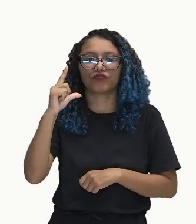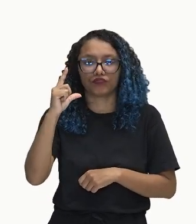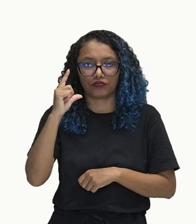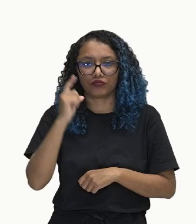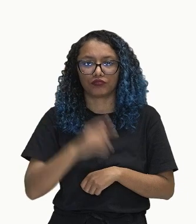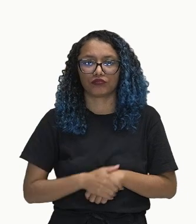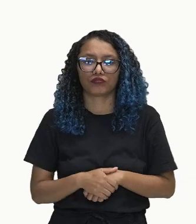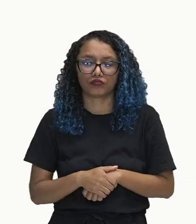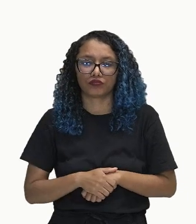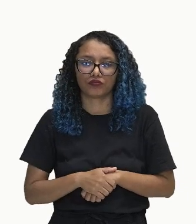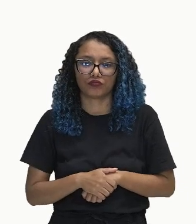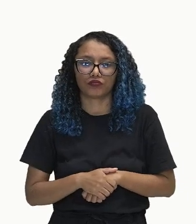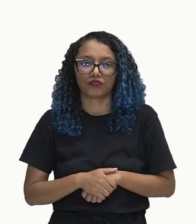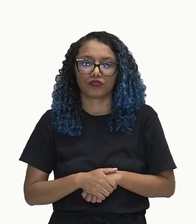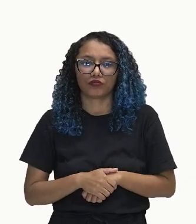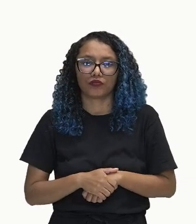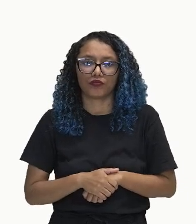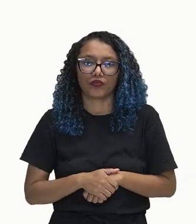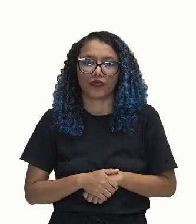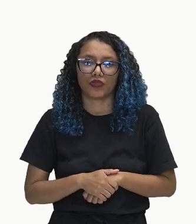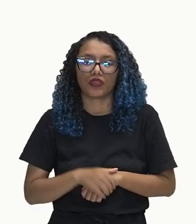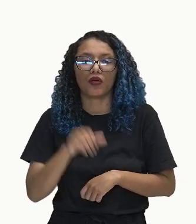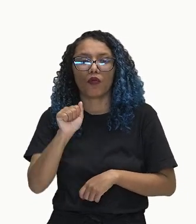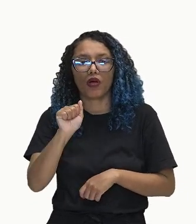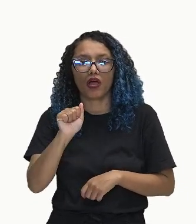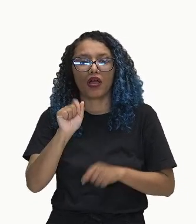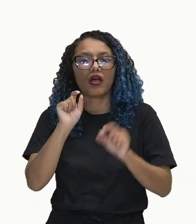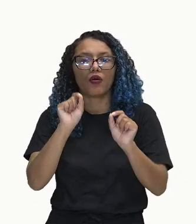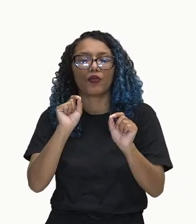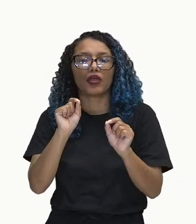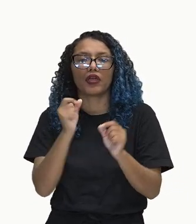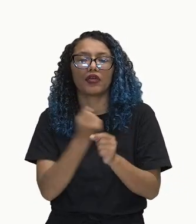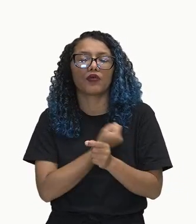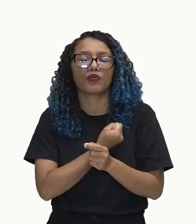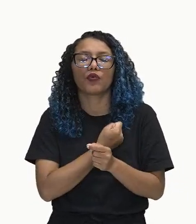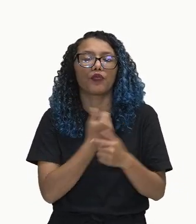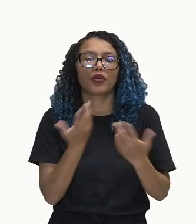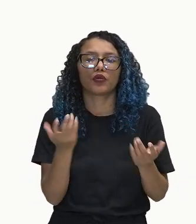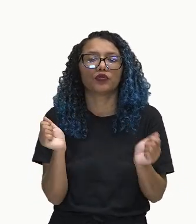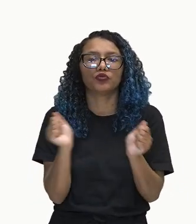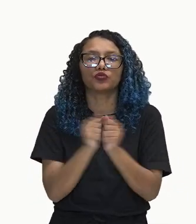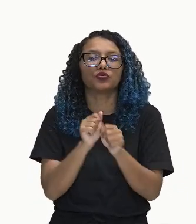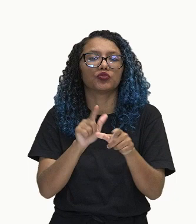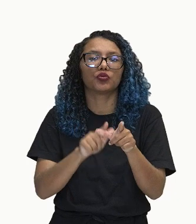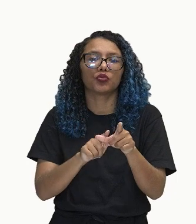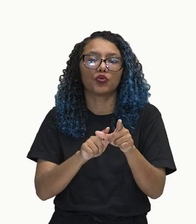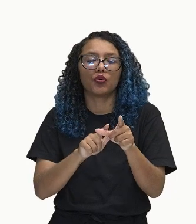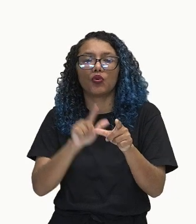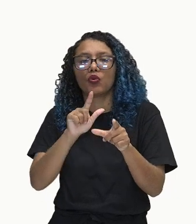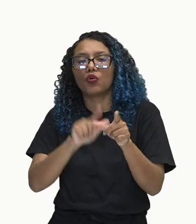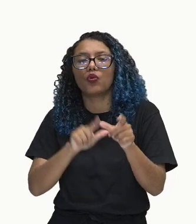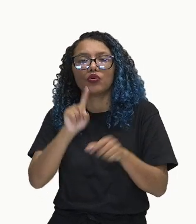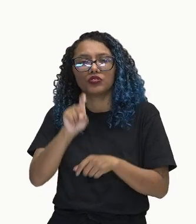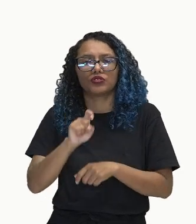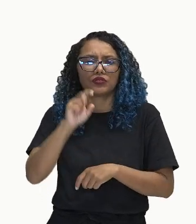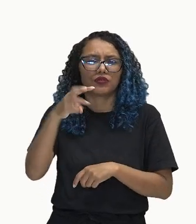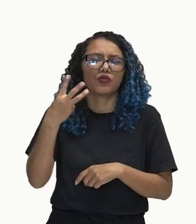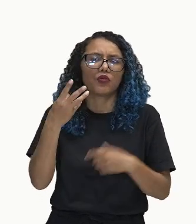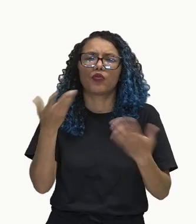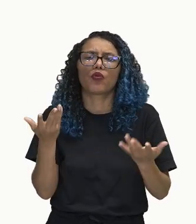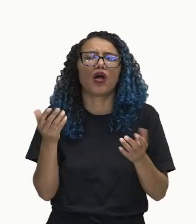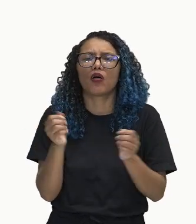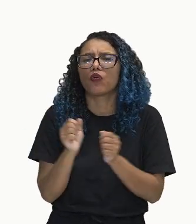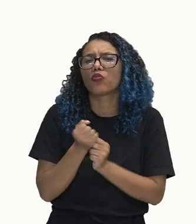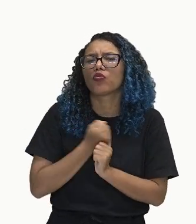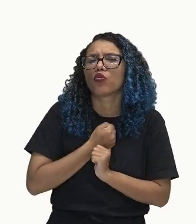valor do coeficiente A é o valor numérico, né, que acompanha o x elevado ao cubo. Então, aqui,